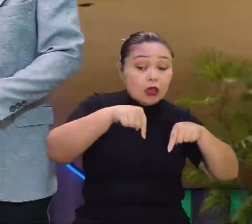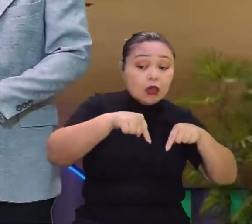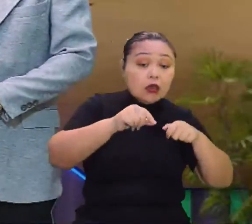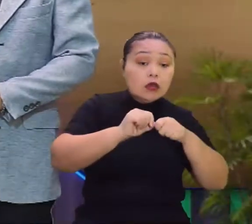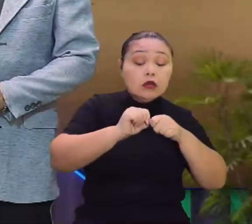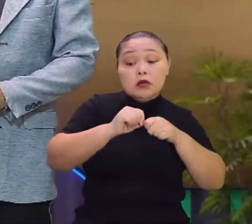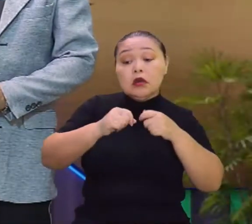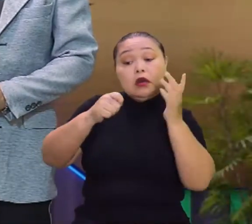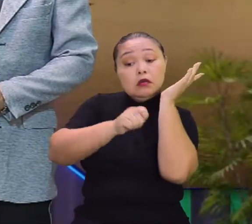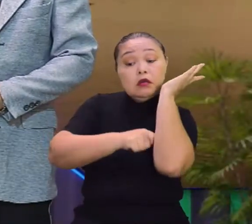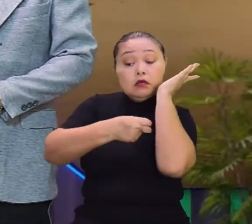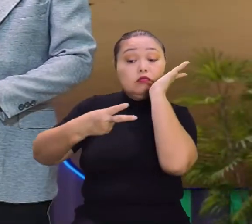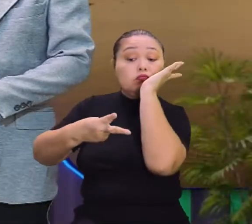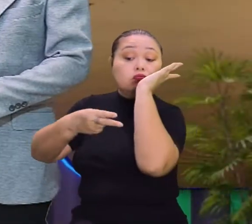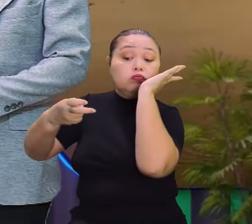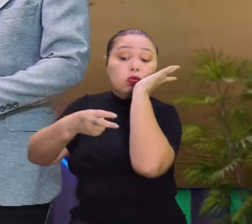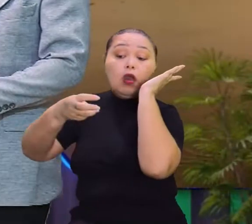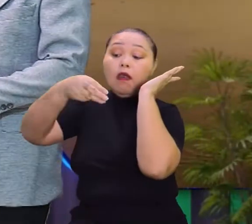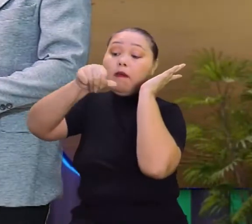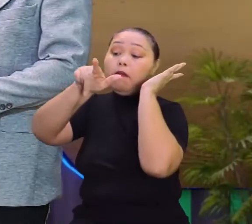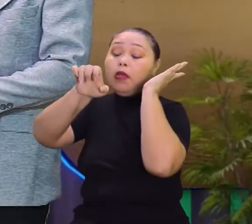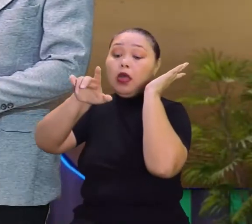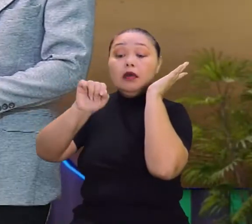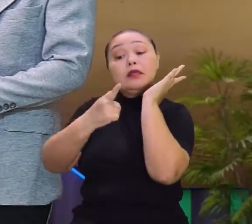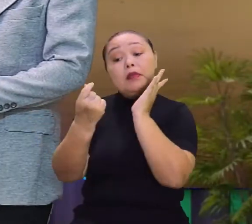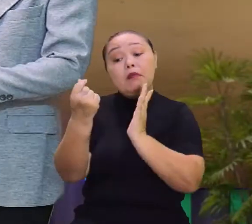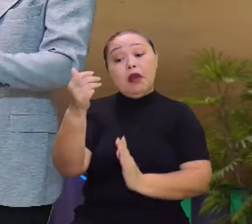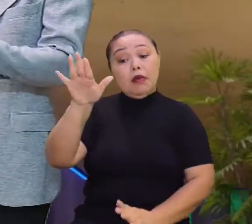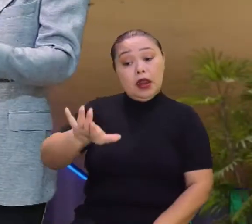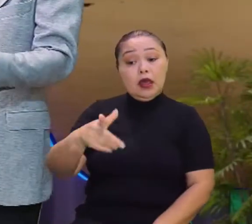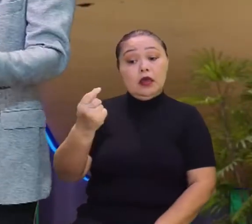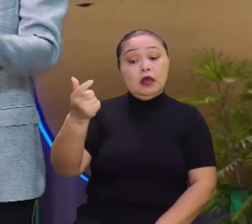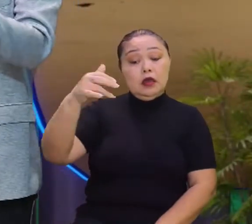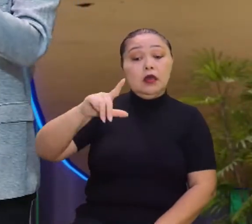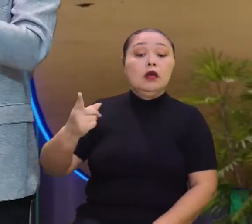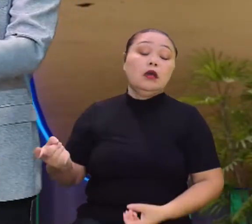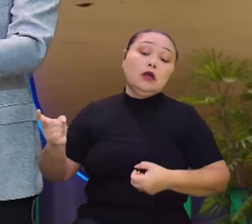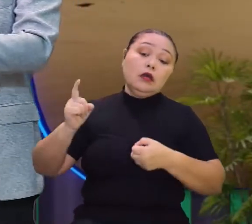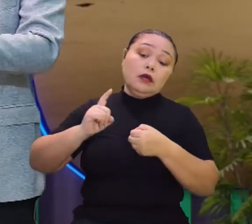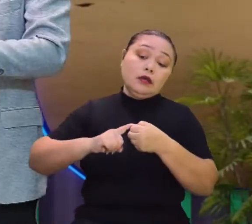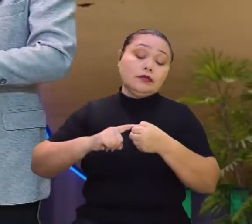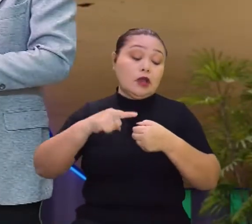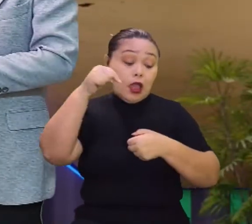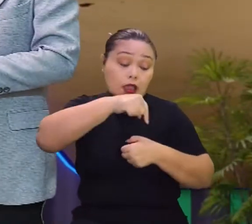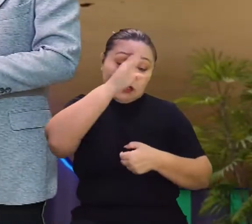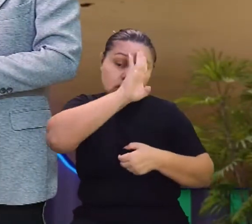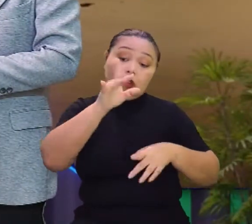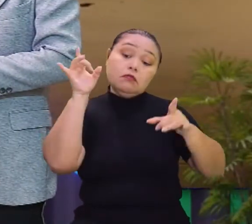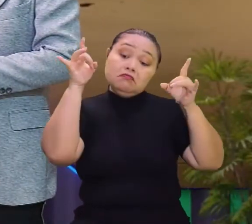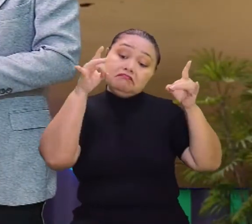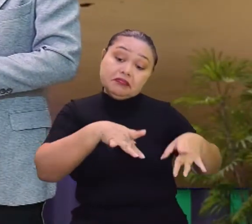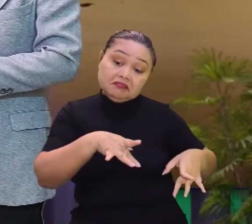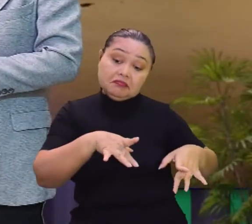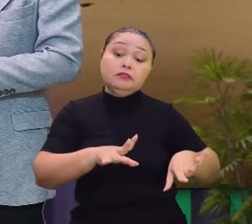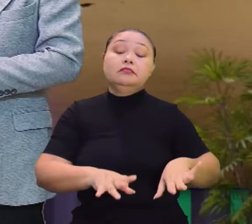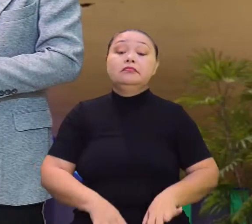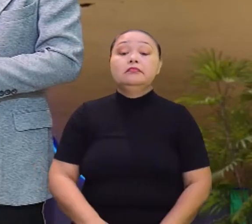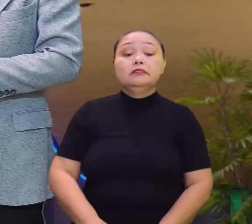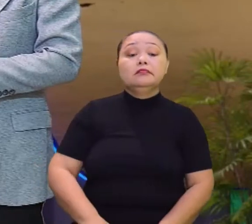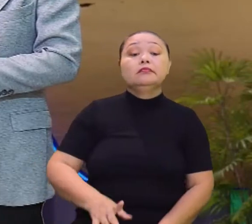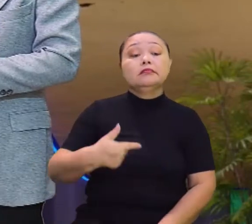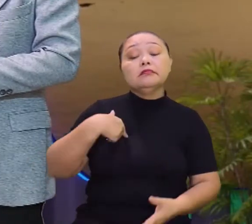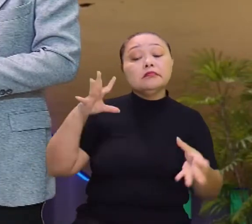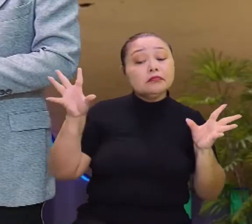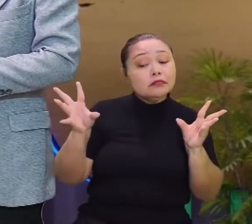bem mais fácil a extração e era mais barato, né? E volta a ser abandonada. Muito bem. Então é isso. Fizemos